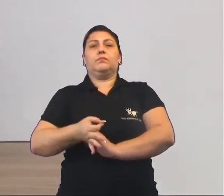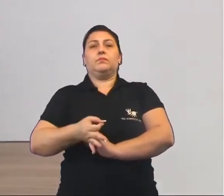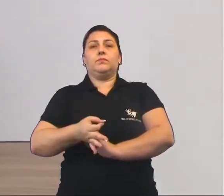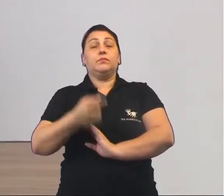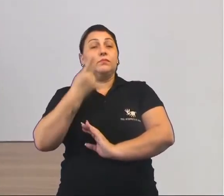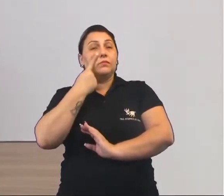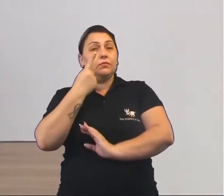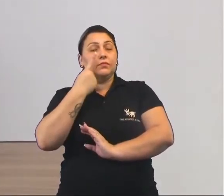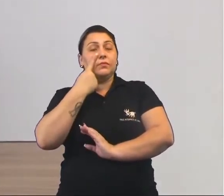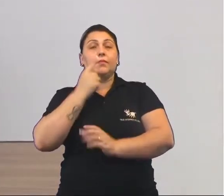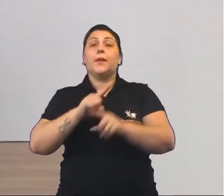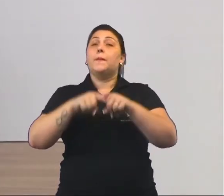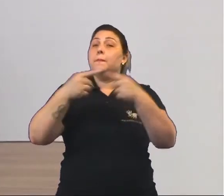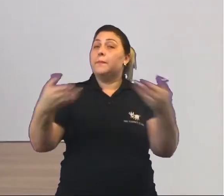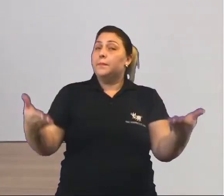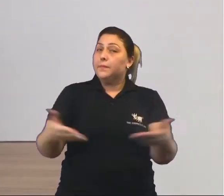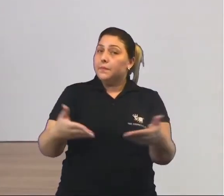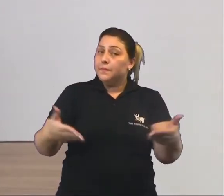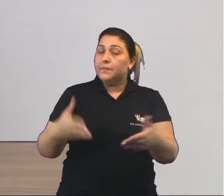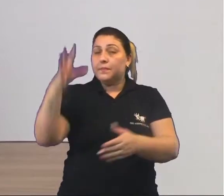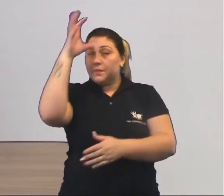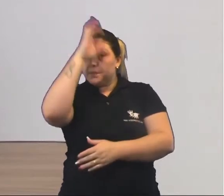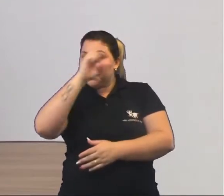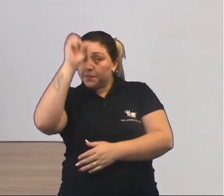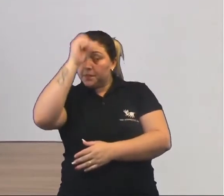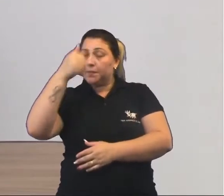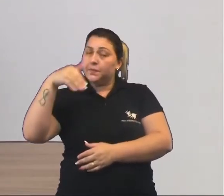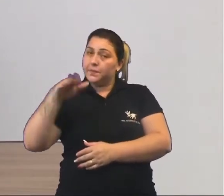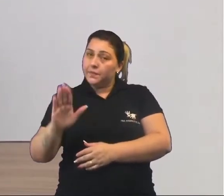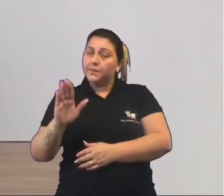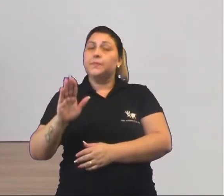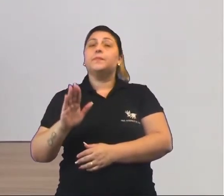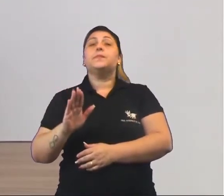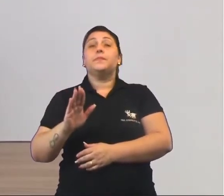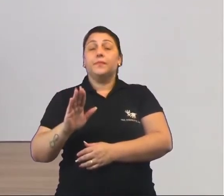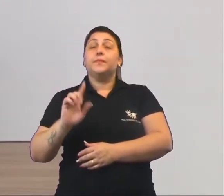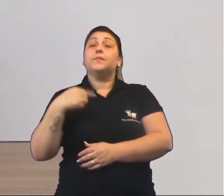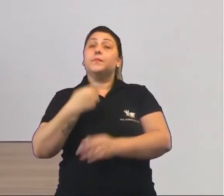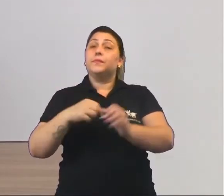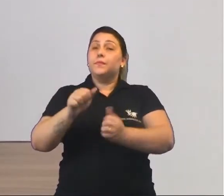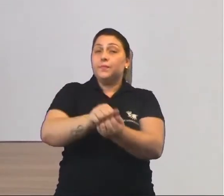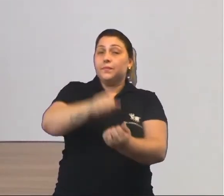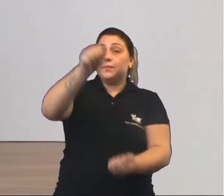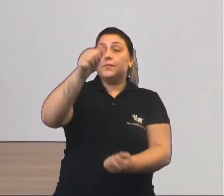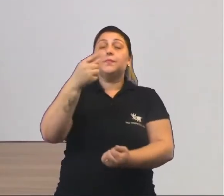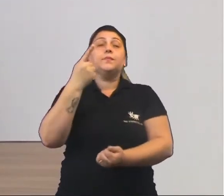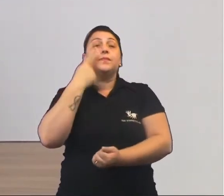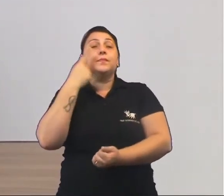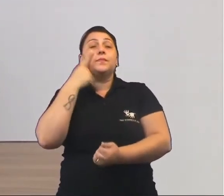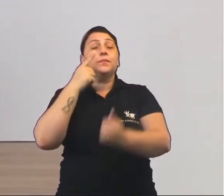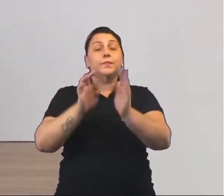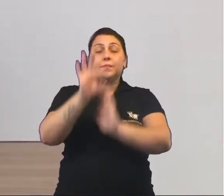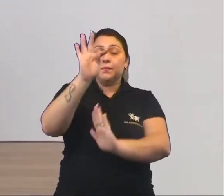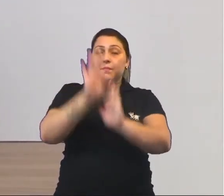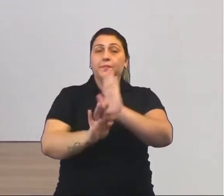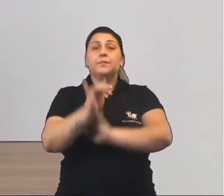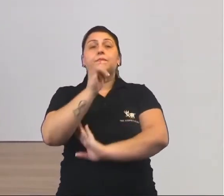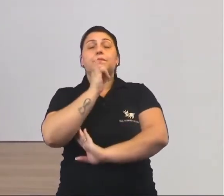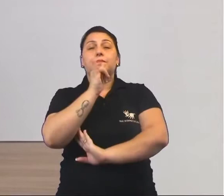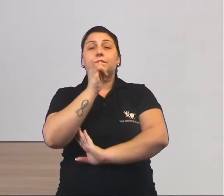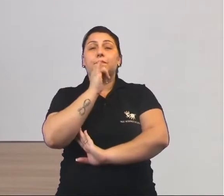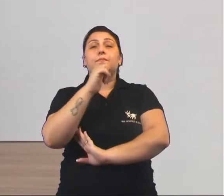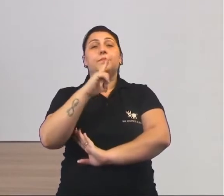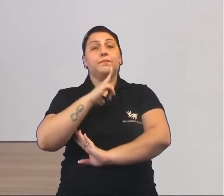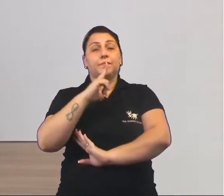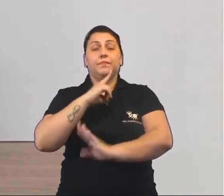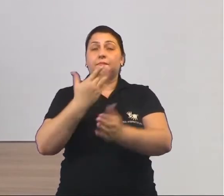Olha que interessante. Mas agora nós vamos aprender ainda mais indo lá para o nosso cartaz e vendo os tipos de texto, os exemplos de textos